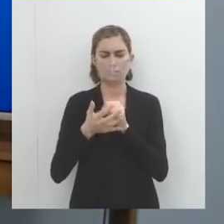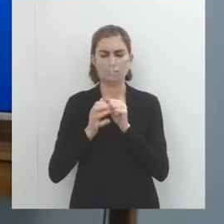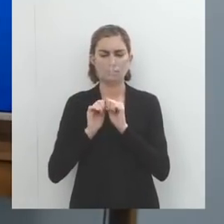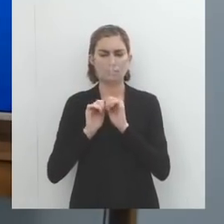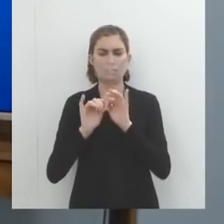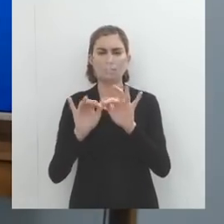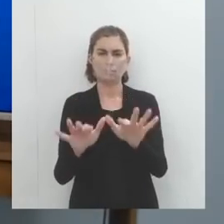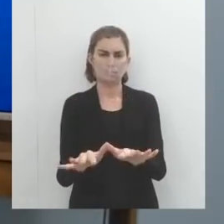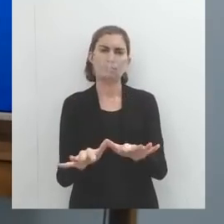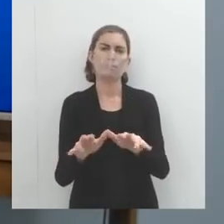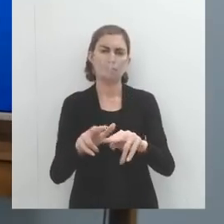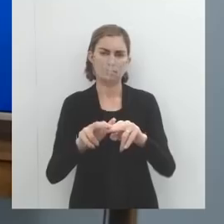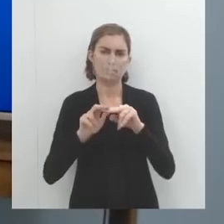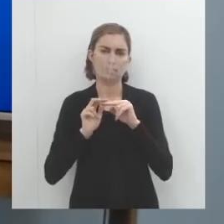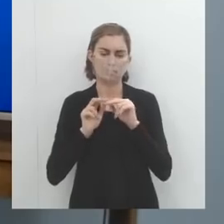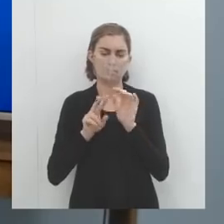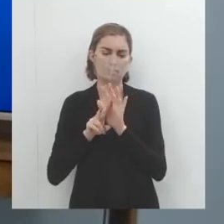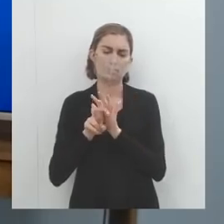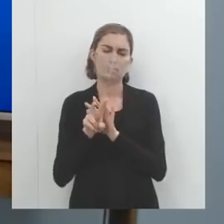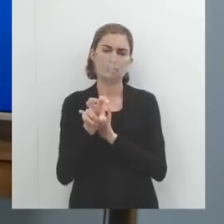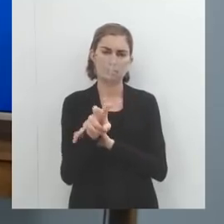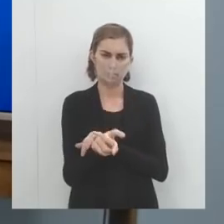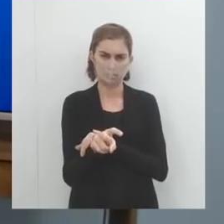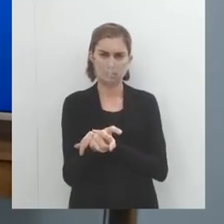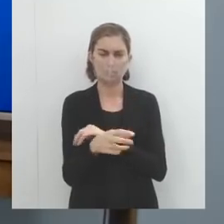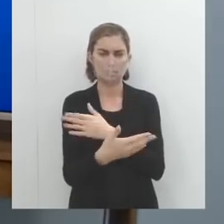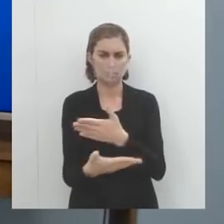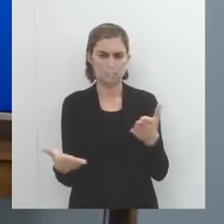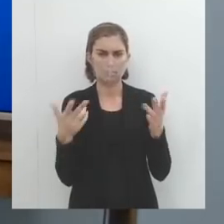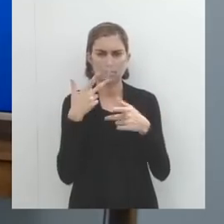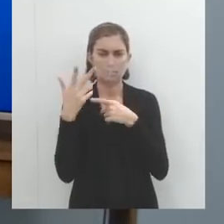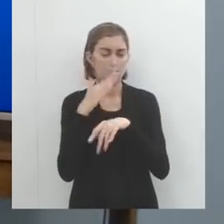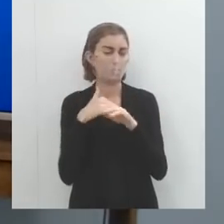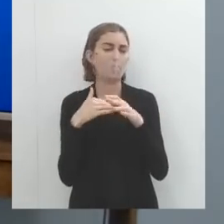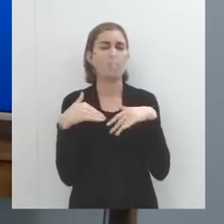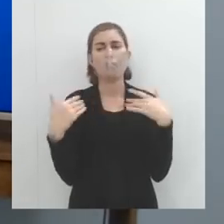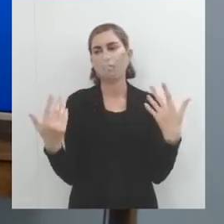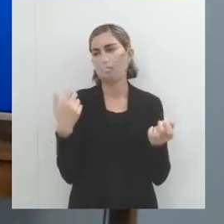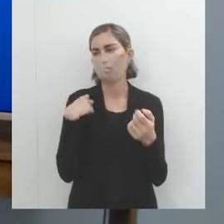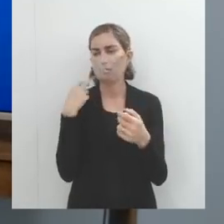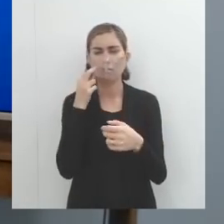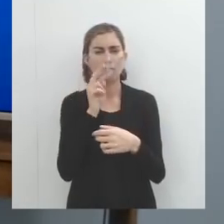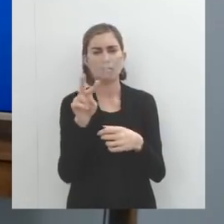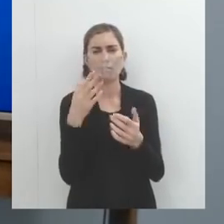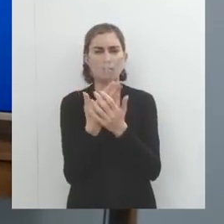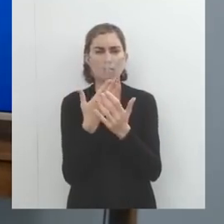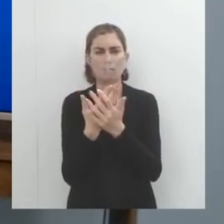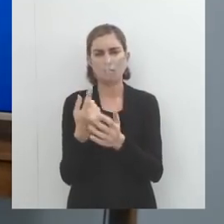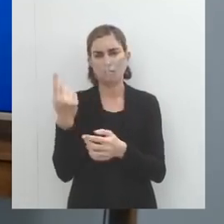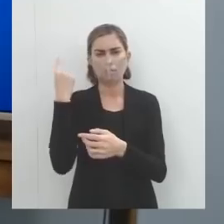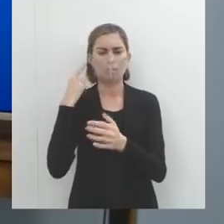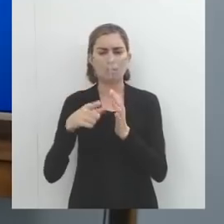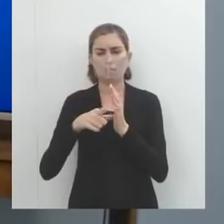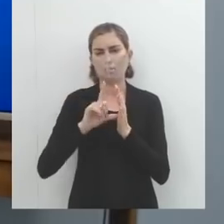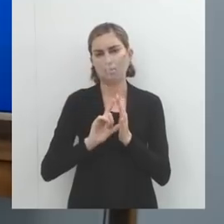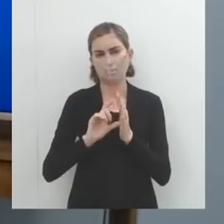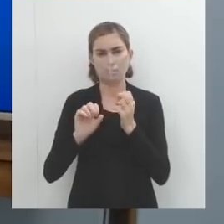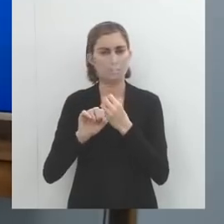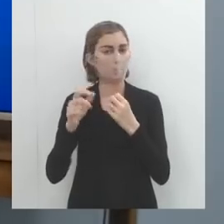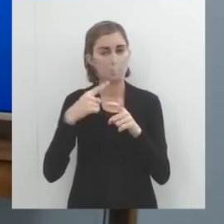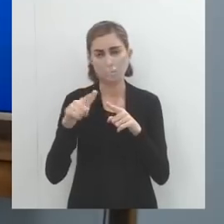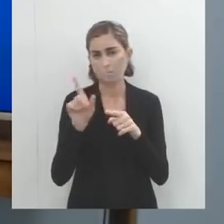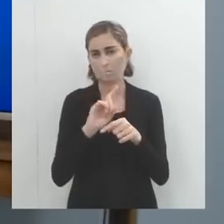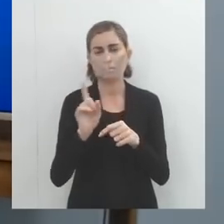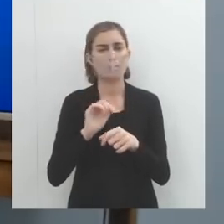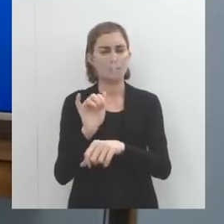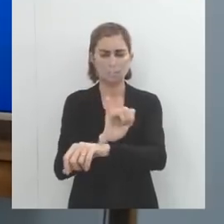e principalmente por causa dos vírus, tá? E a gente falou tudo. Ah, André, mas eu queria ver tuas aulas antes do EducaPE. Não tem problema, tu vai lá no canal